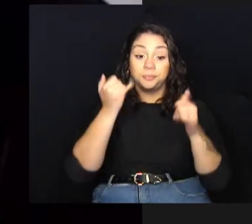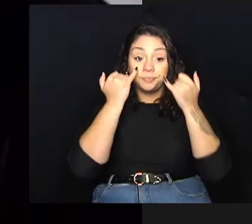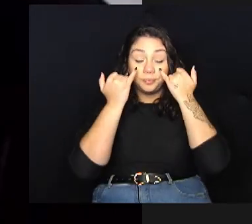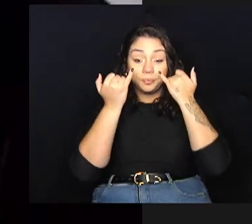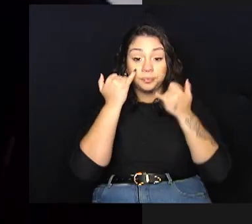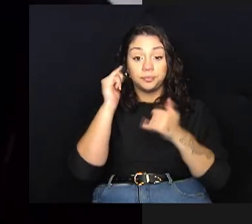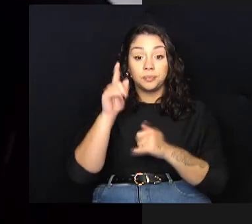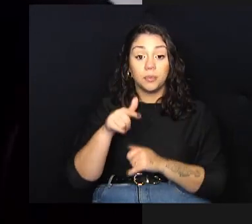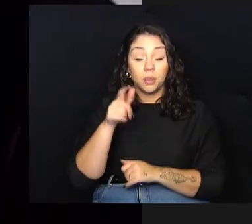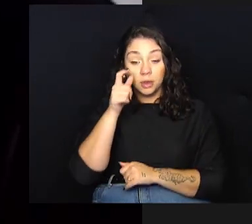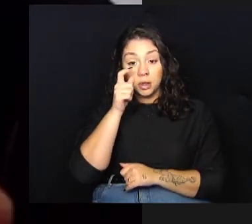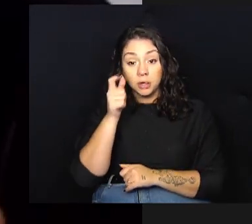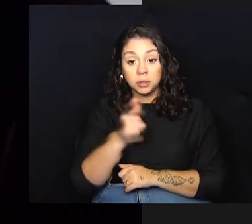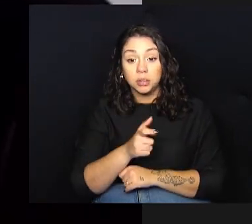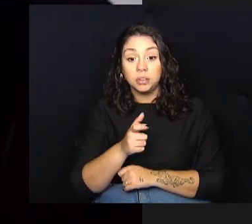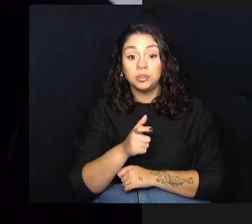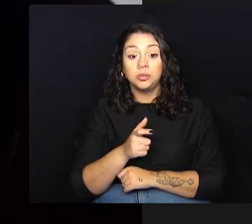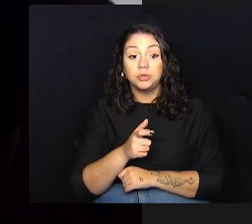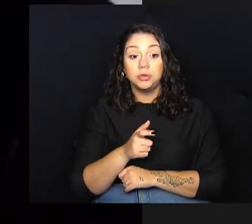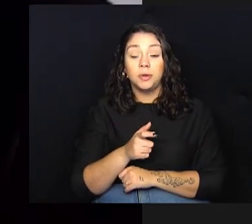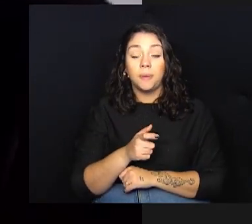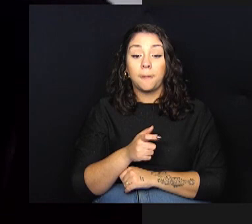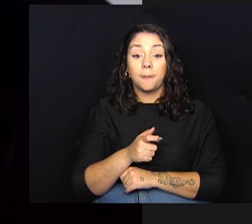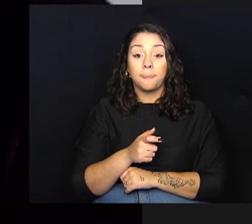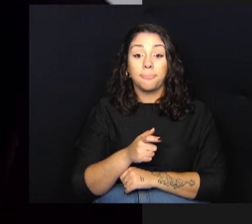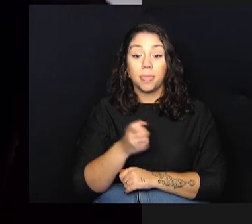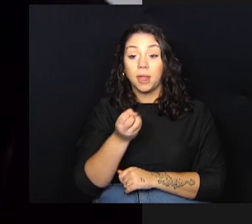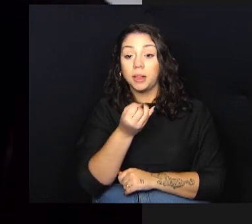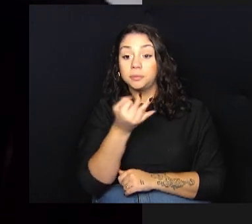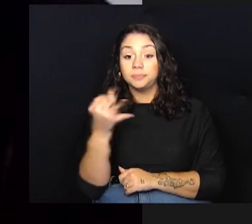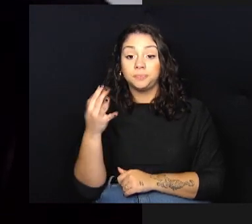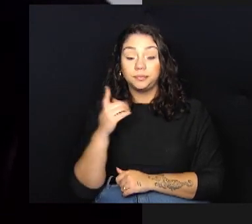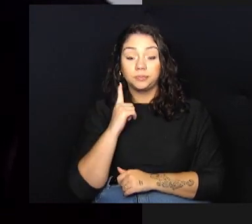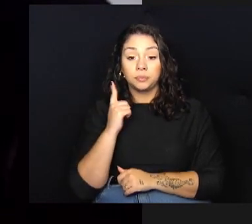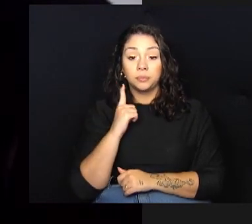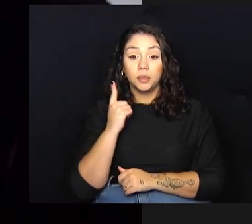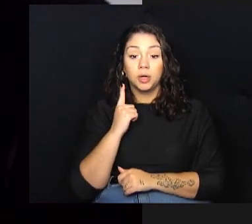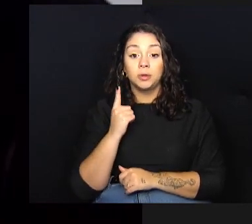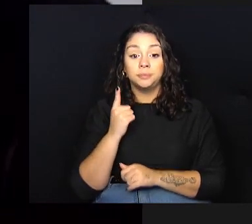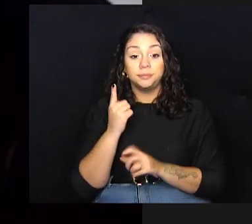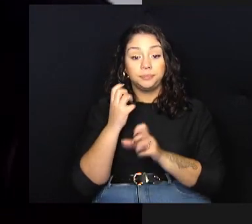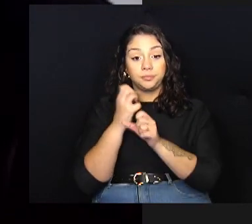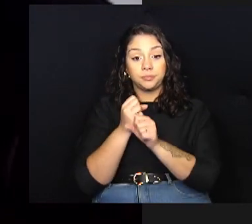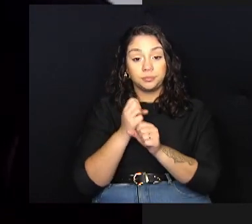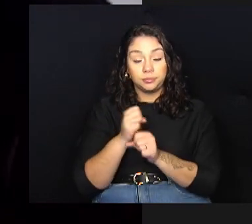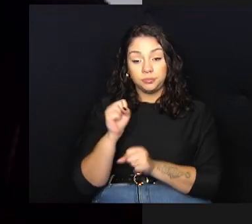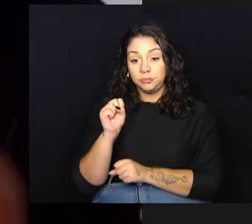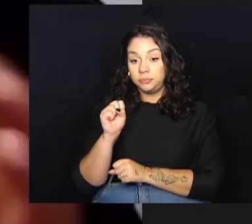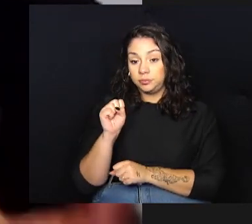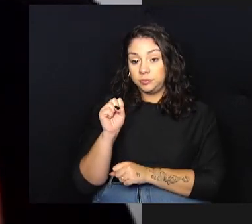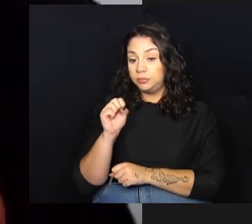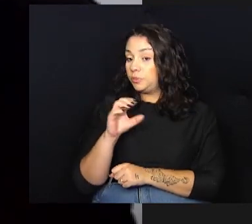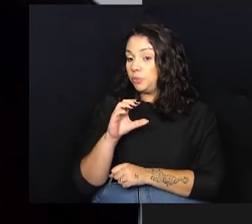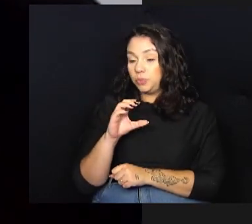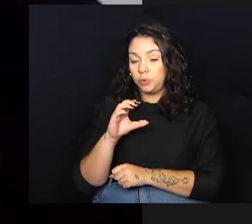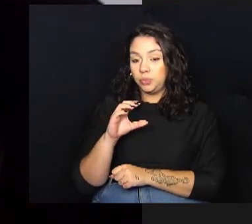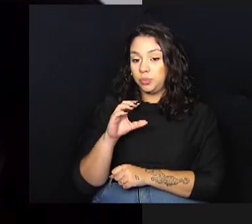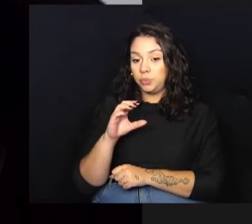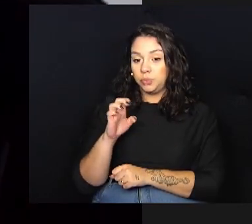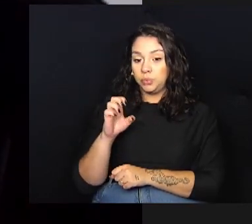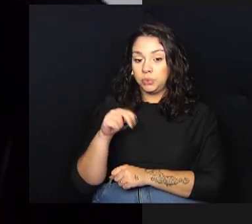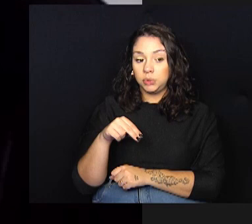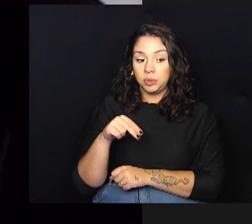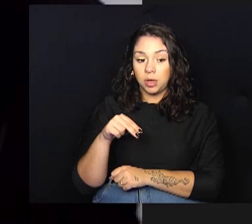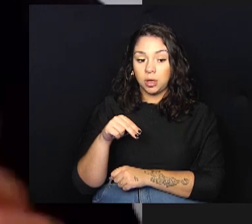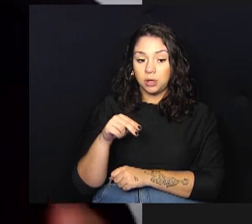para a gente pensar como as questões entram no questionário do senso né Esse grupo